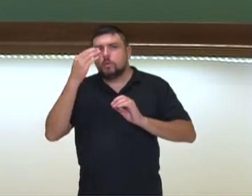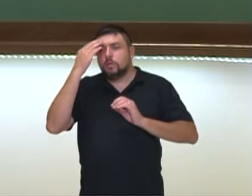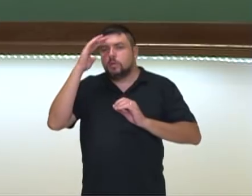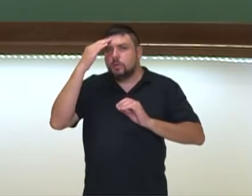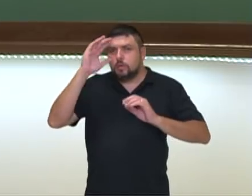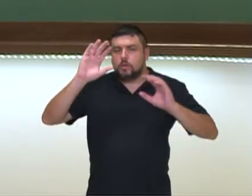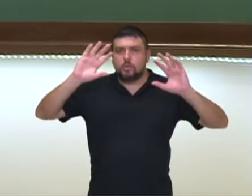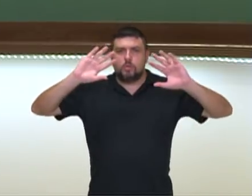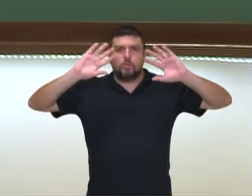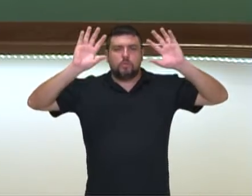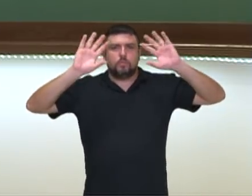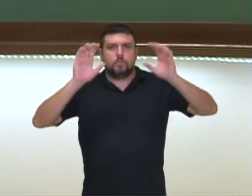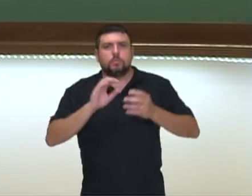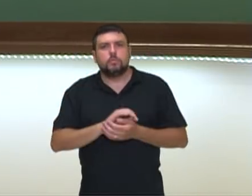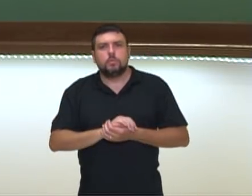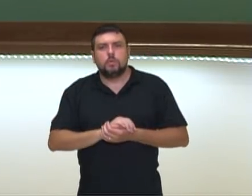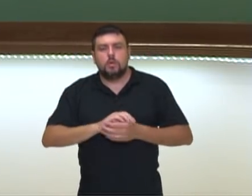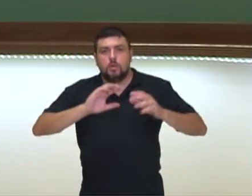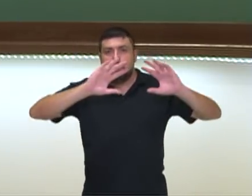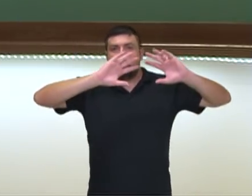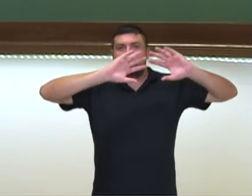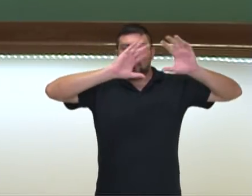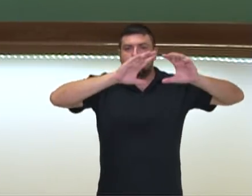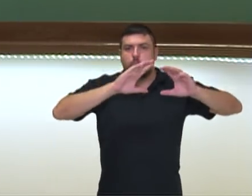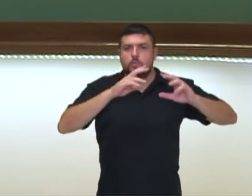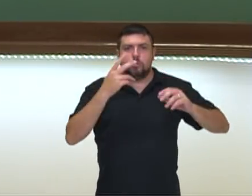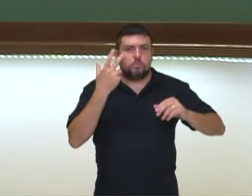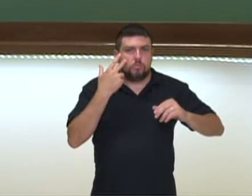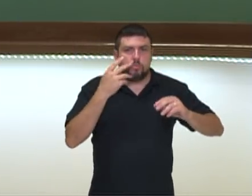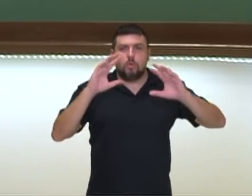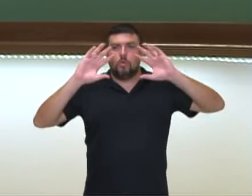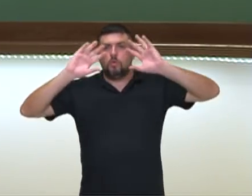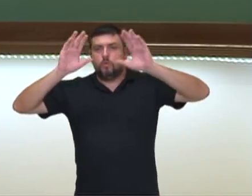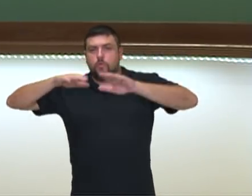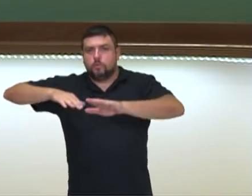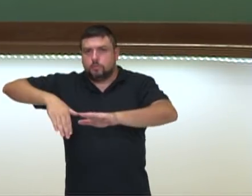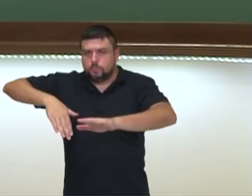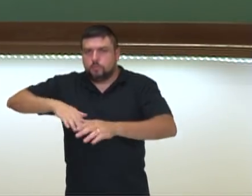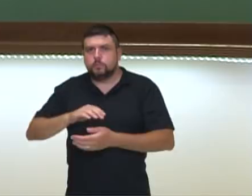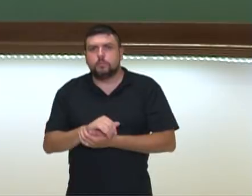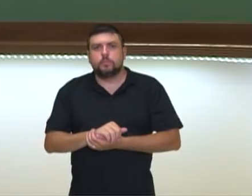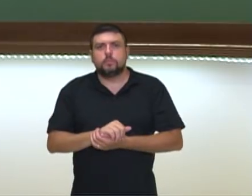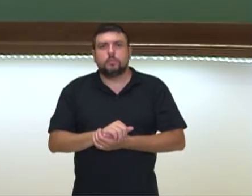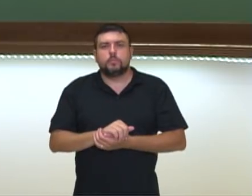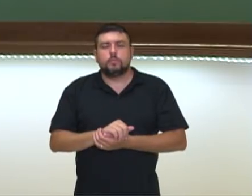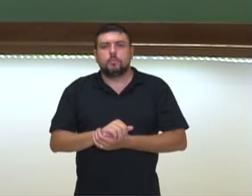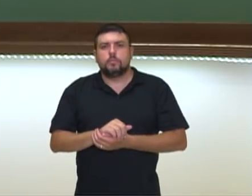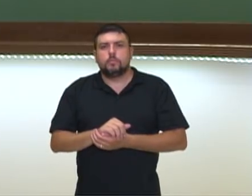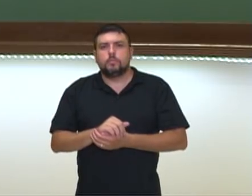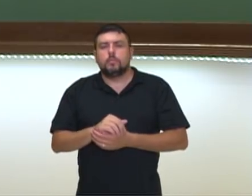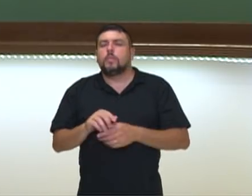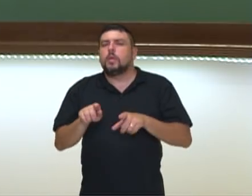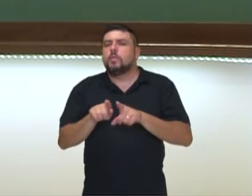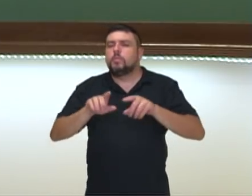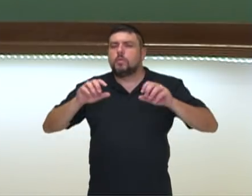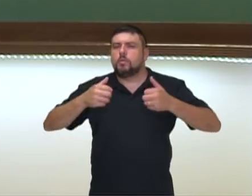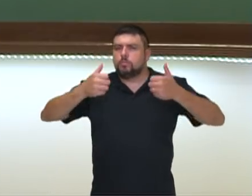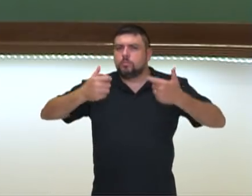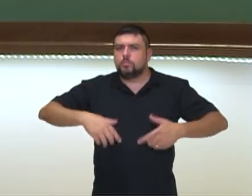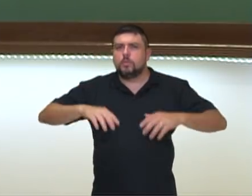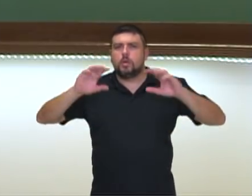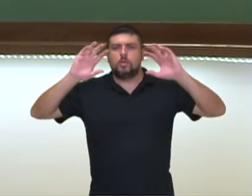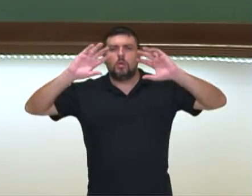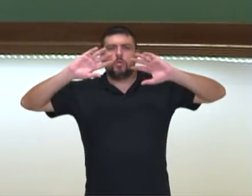vôlei. O vôlei de praia, ele veio surgir como uma variante do vôlei. Então, sempre quando a gente vai falar do voleibol e do vôlei de praia,